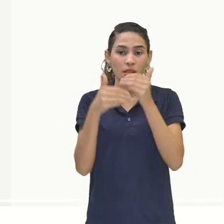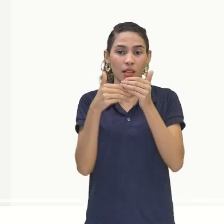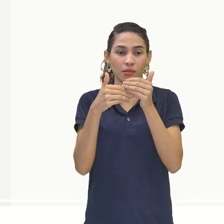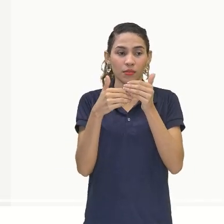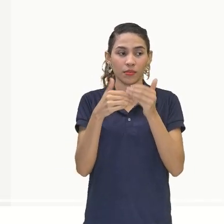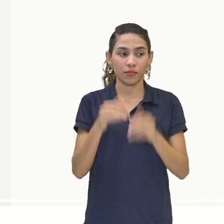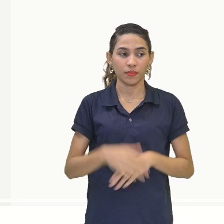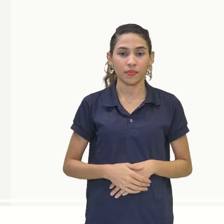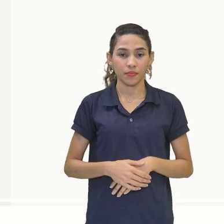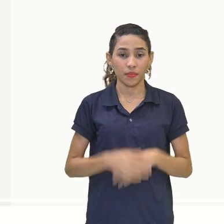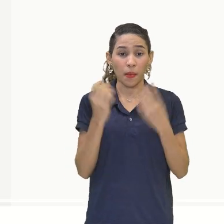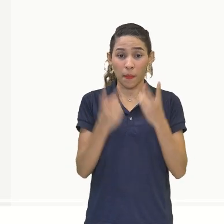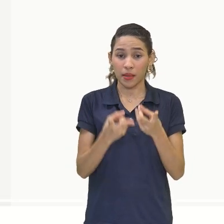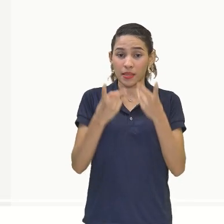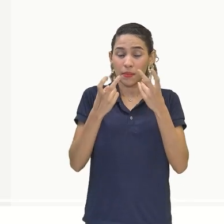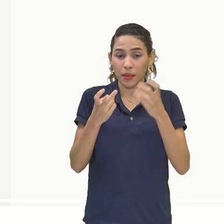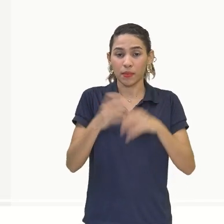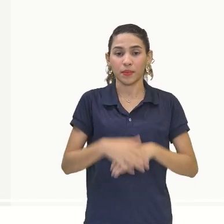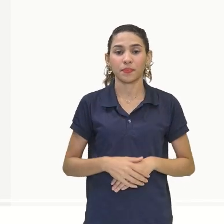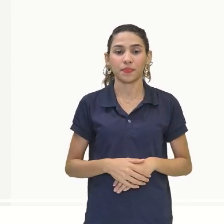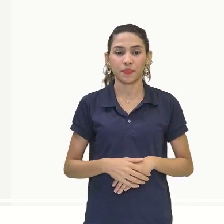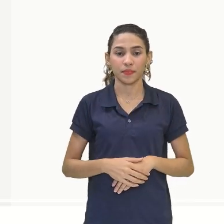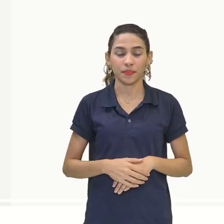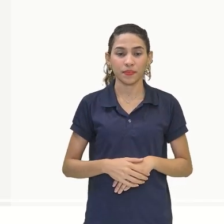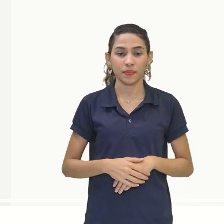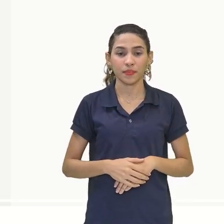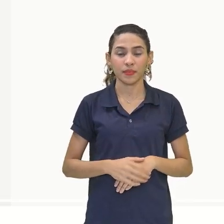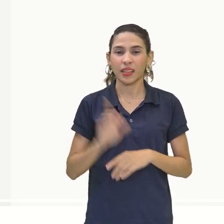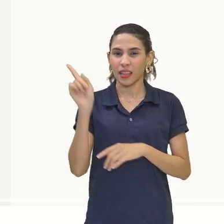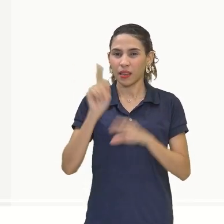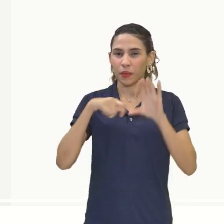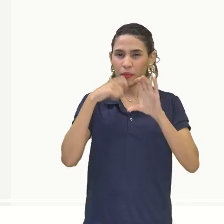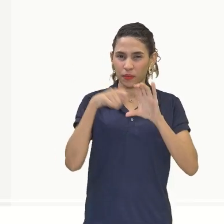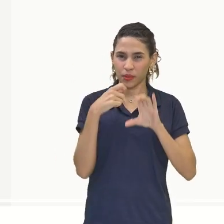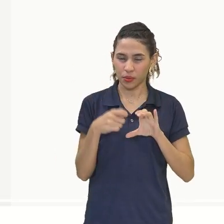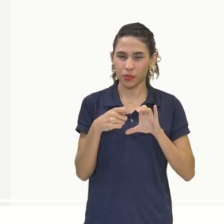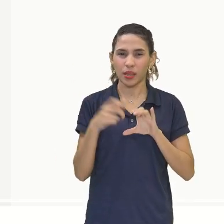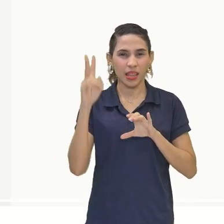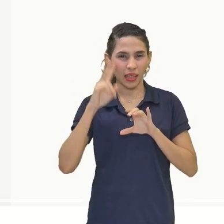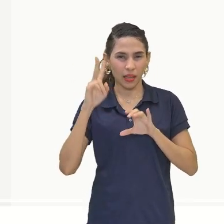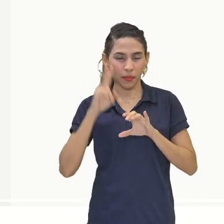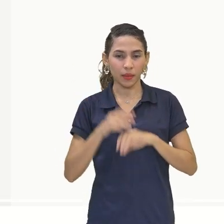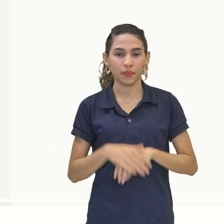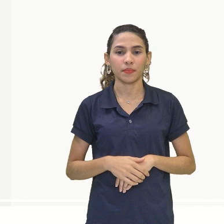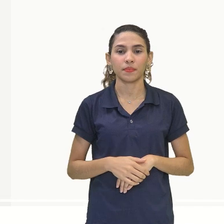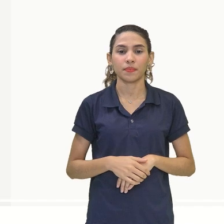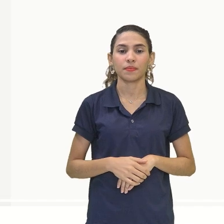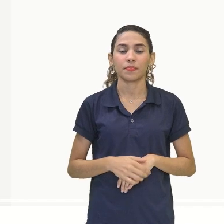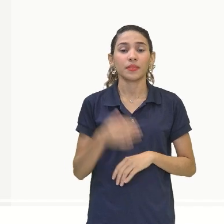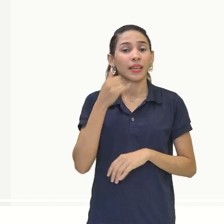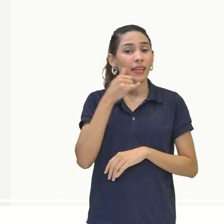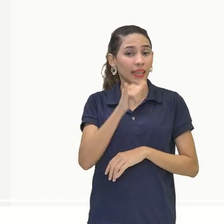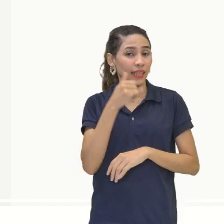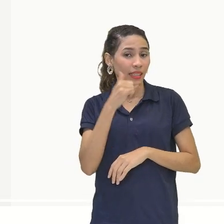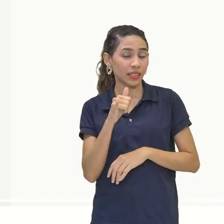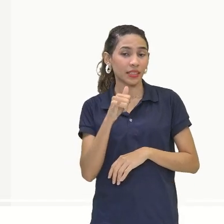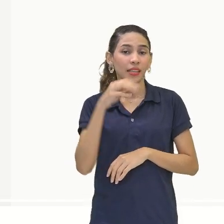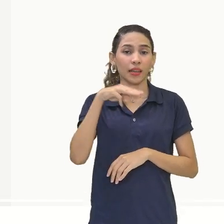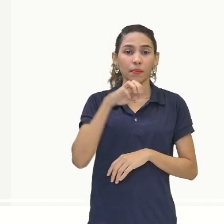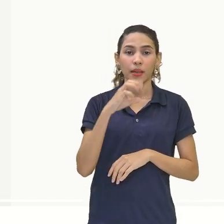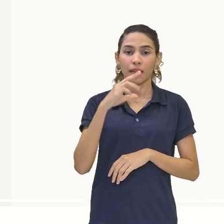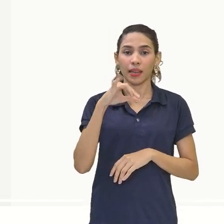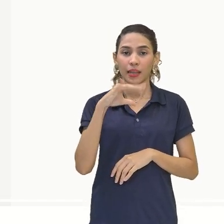Como nós vimos aí naquela animação, nós temos aqui que envolve aí energia